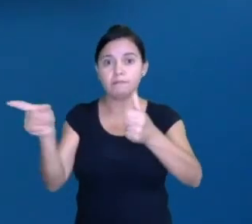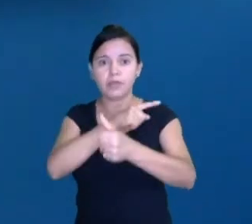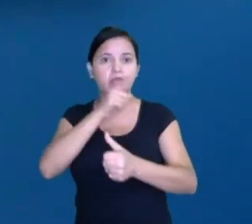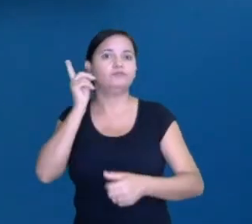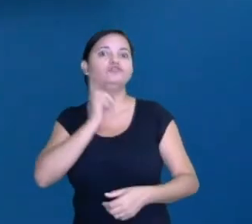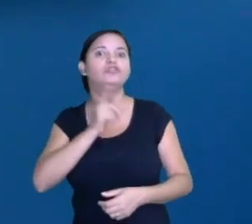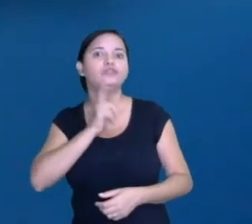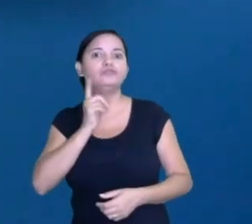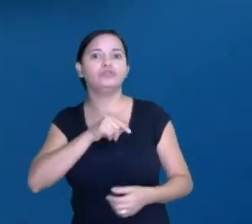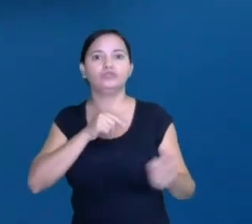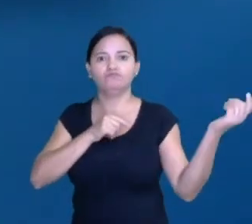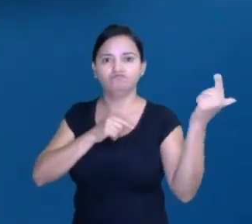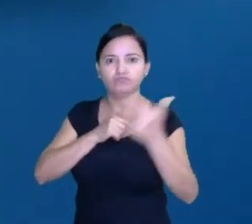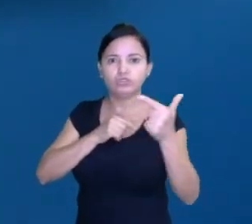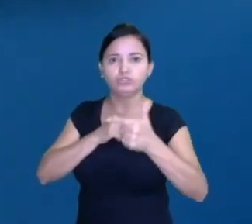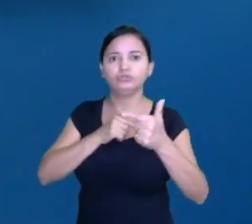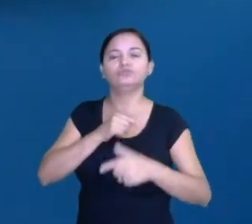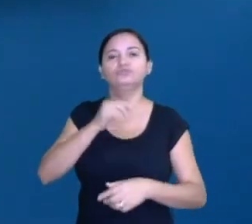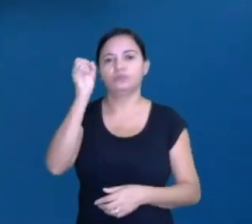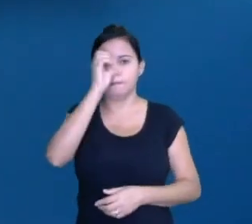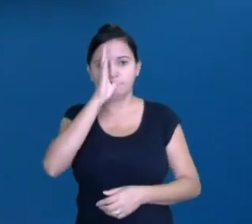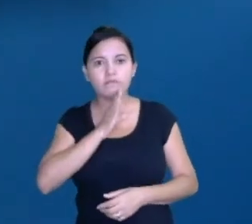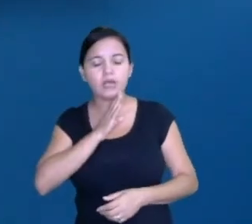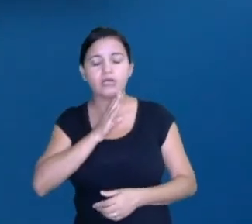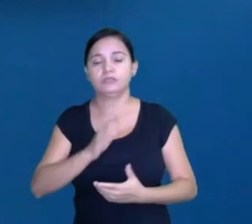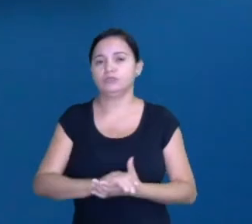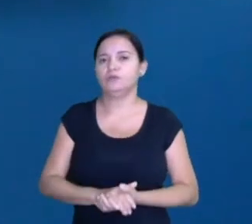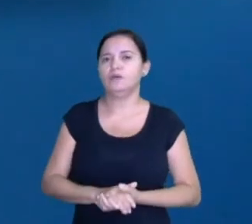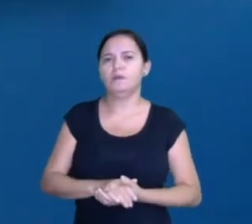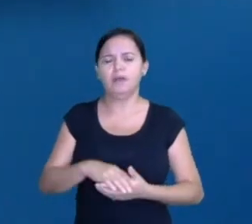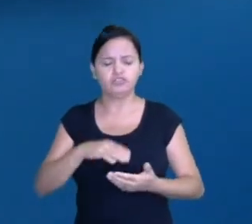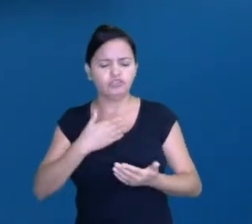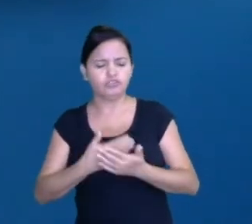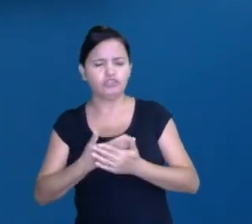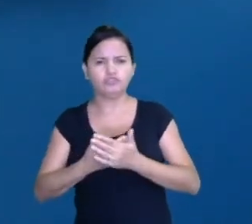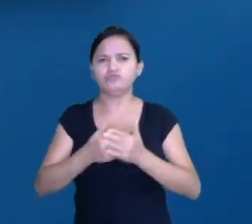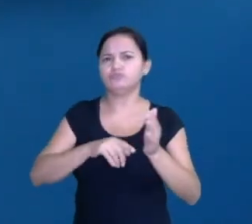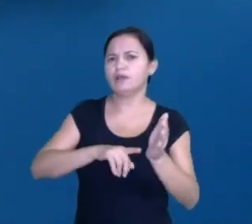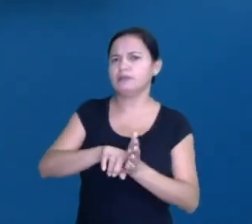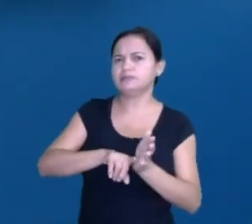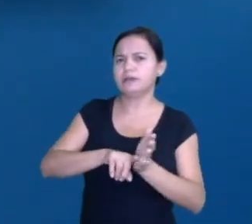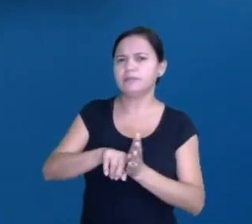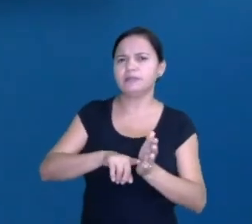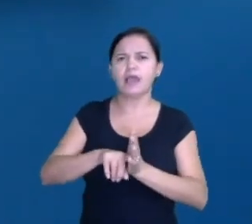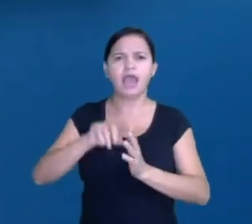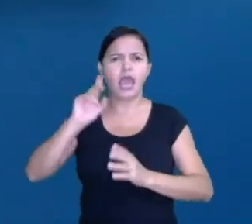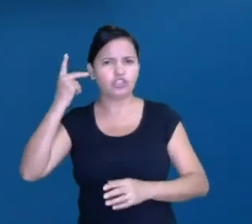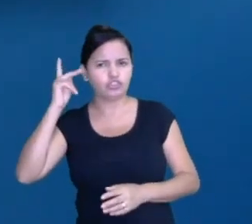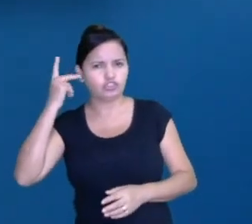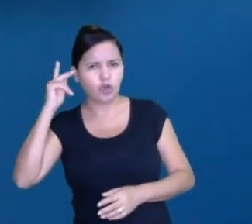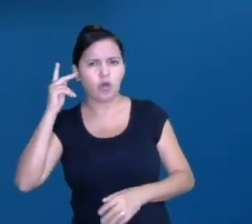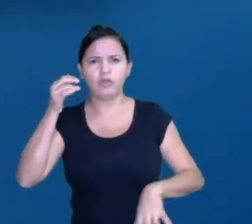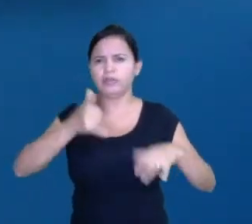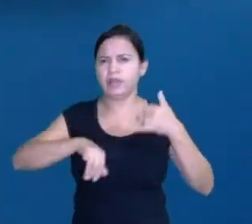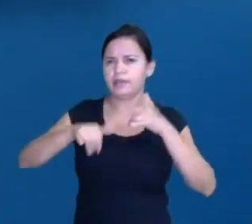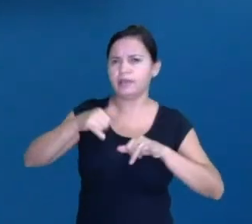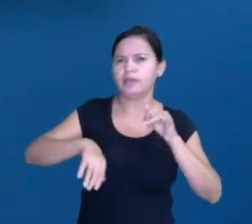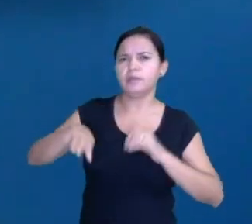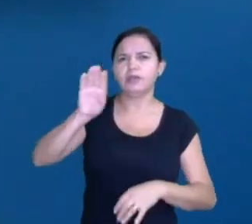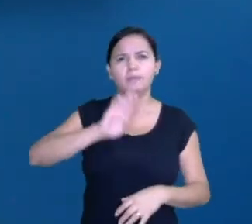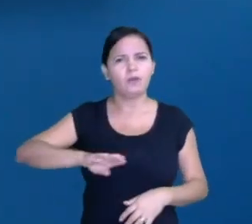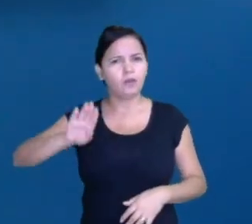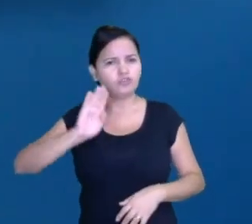já percebe que no olhar aqui da história, no olhar da química, no olhar da biologia, no olhar do próprio entendimento do